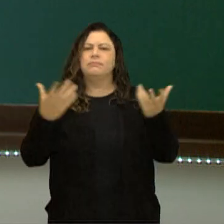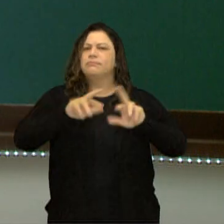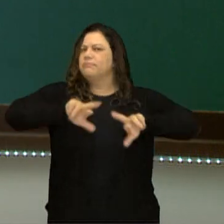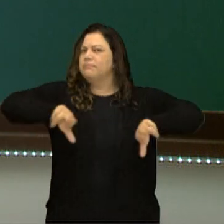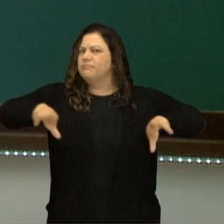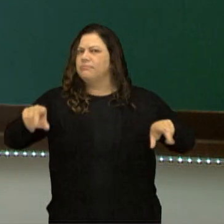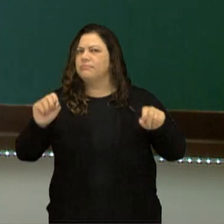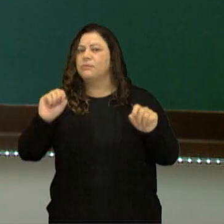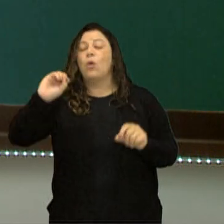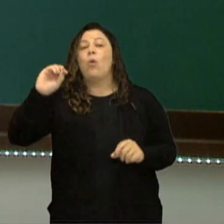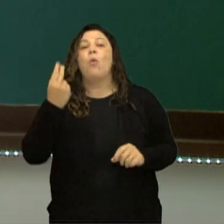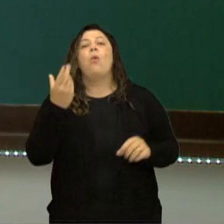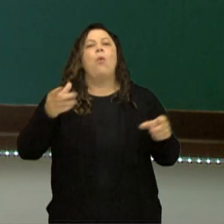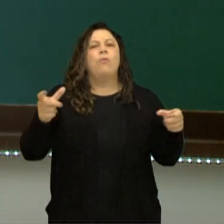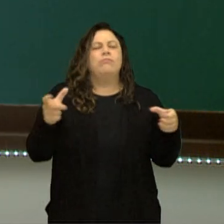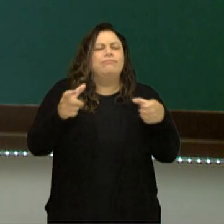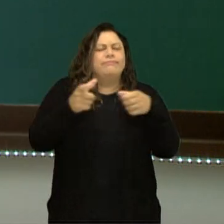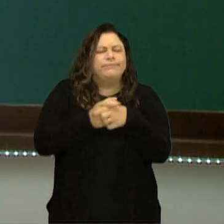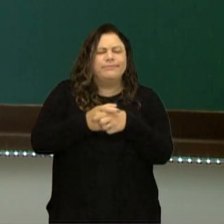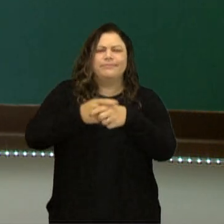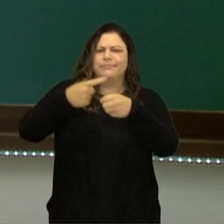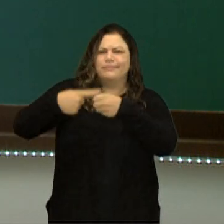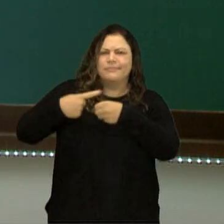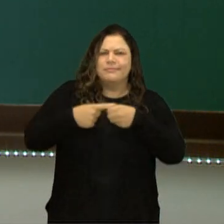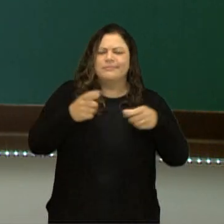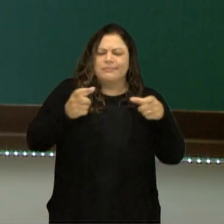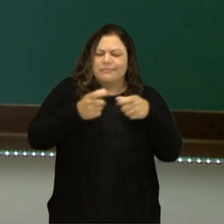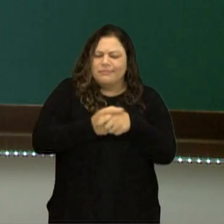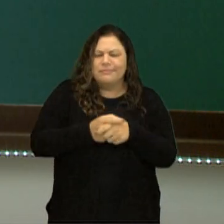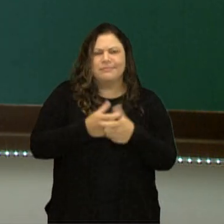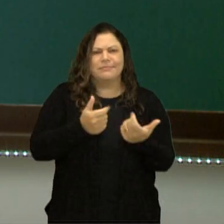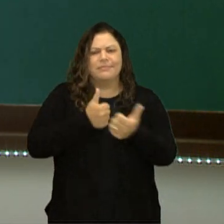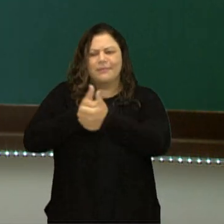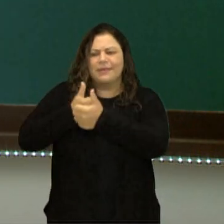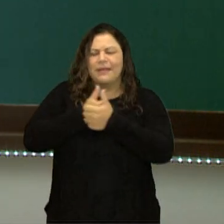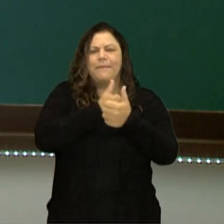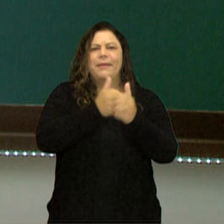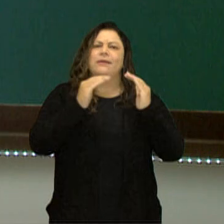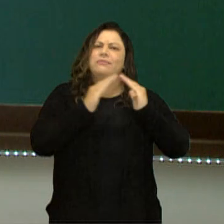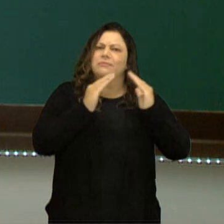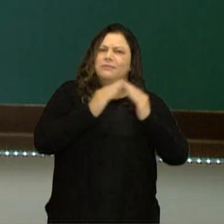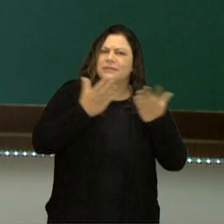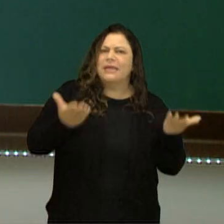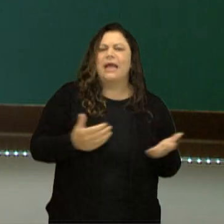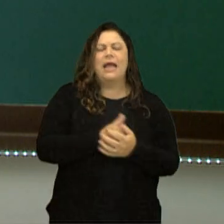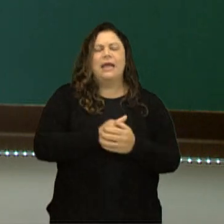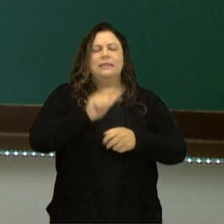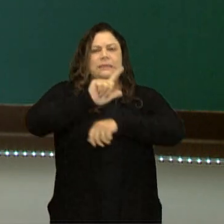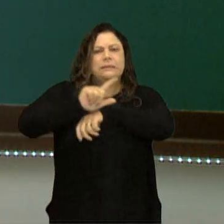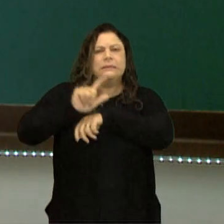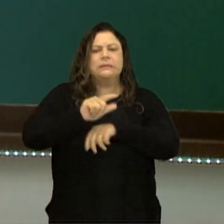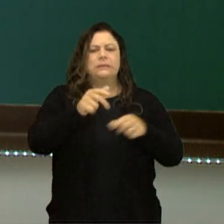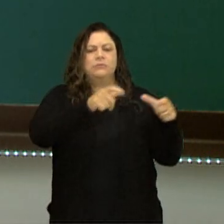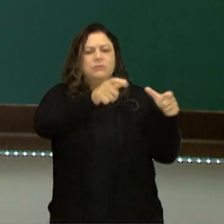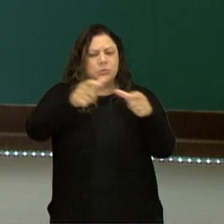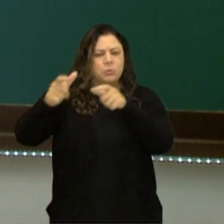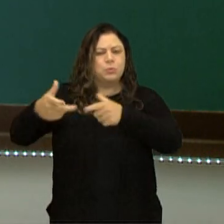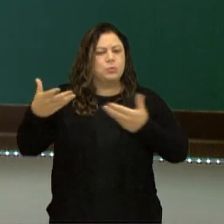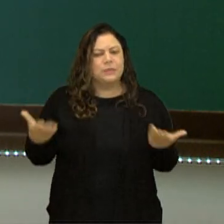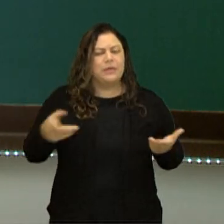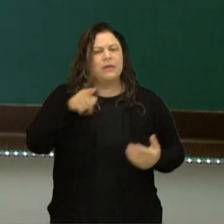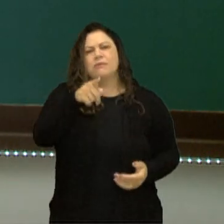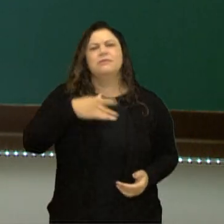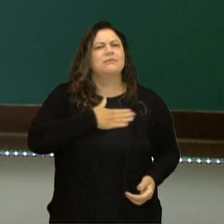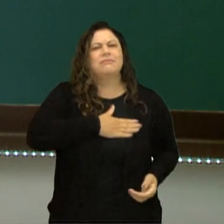sua cidade é menor, só tem cidades, lugarzinhos mais perto da sua casa, os comércios mais locais? Você gosta?